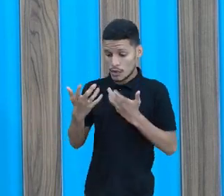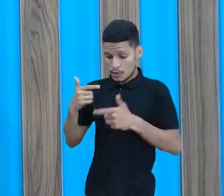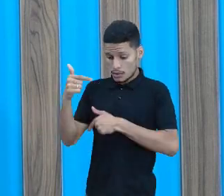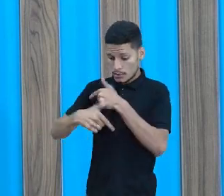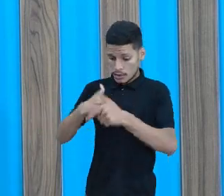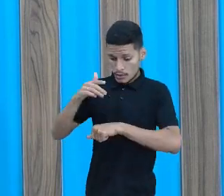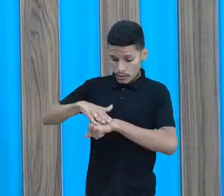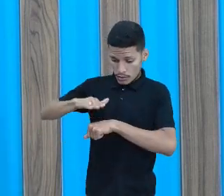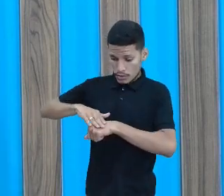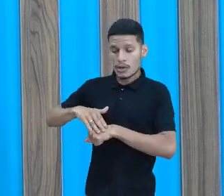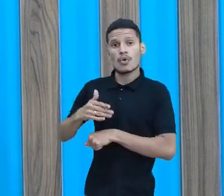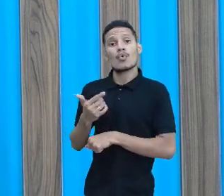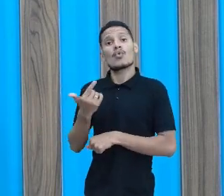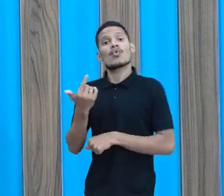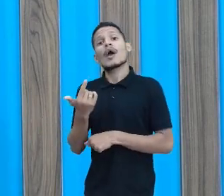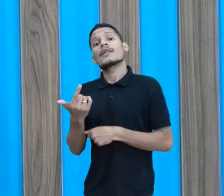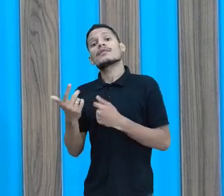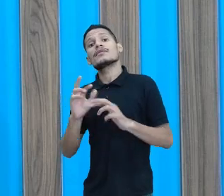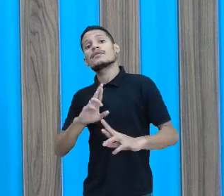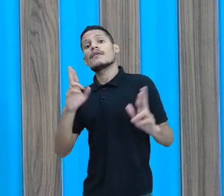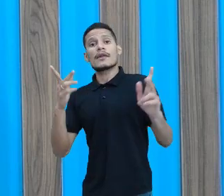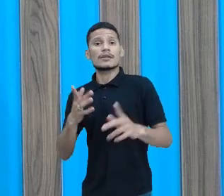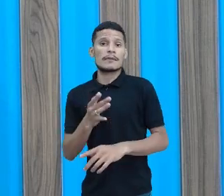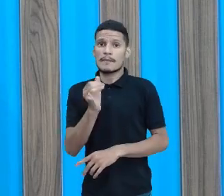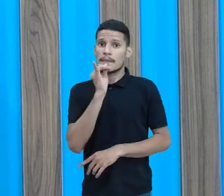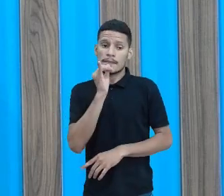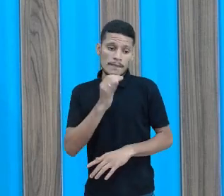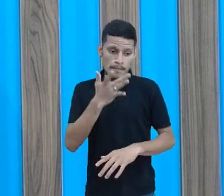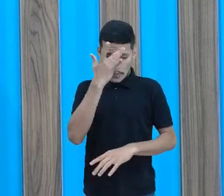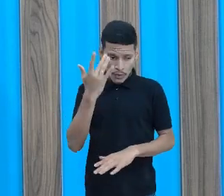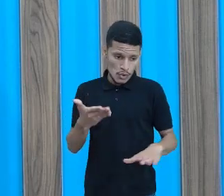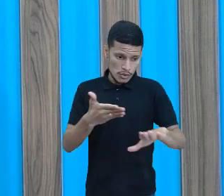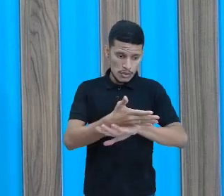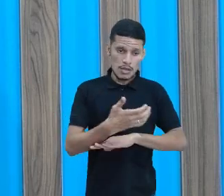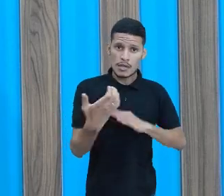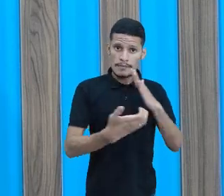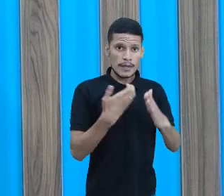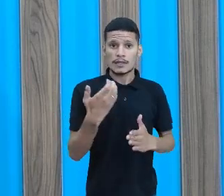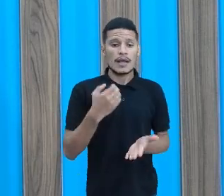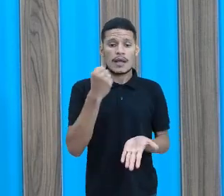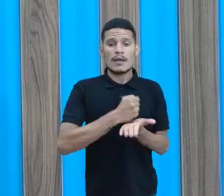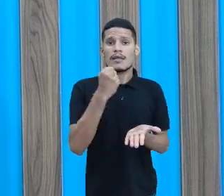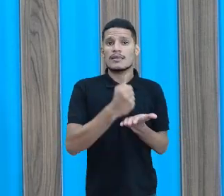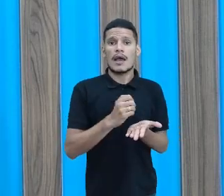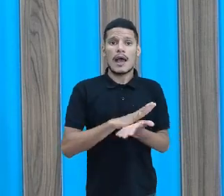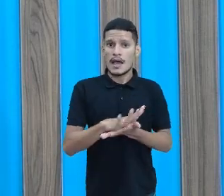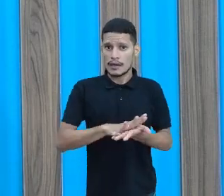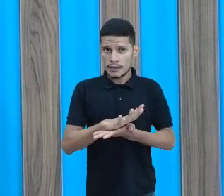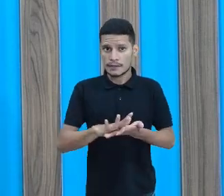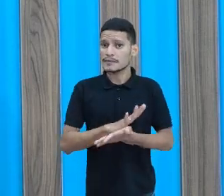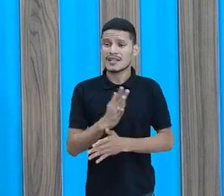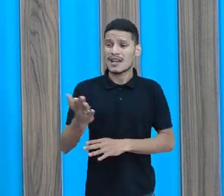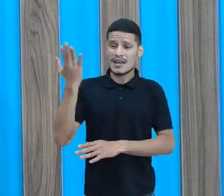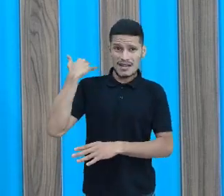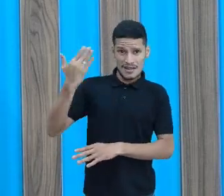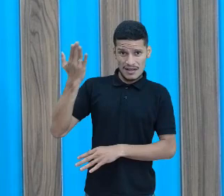outra coisa está vinculada a uma empresa sem haver algum registro. Já passou o tempo que as empresas empregavam as pessoas e não